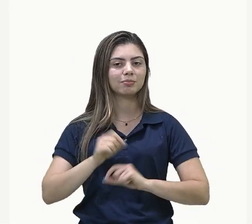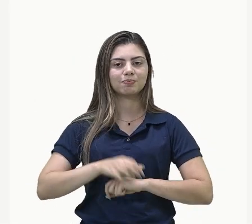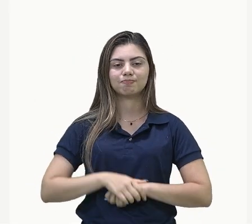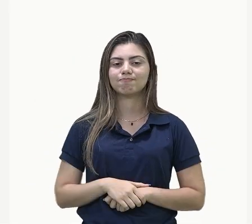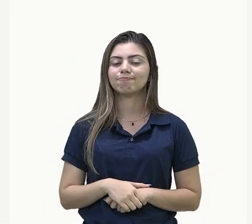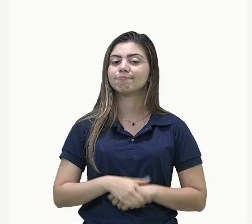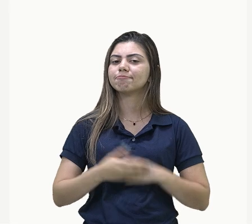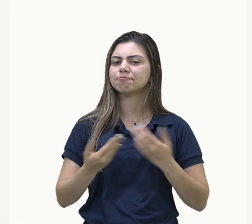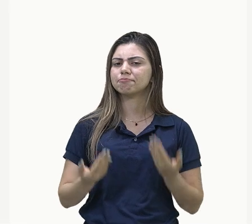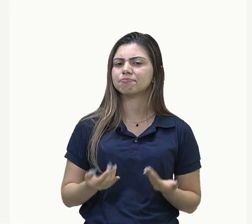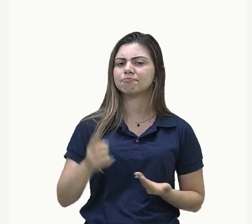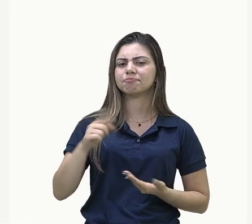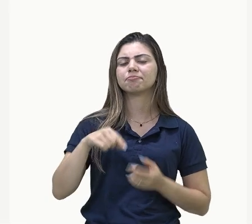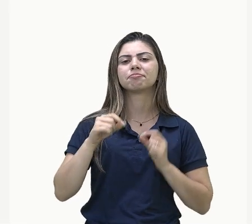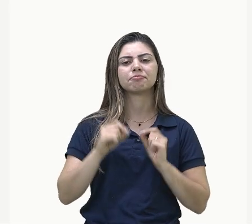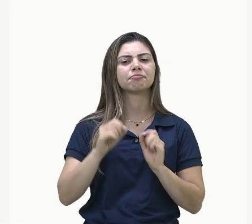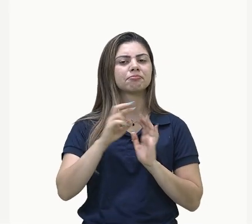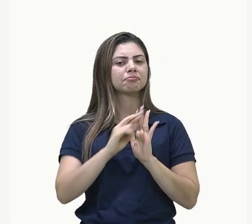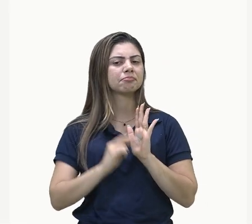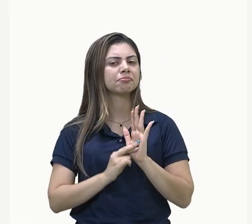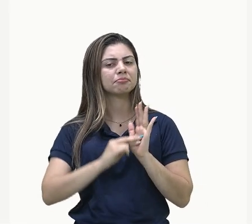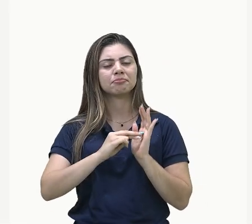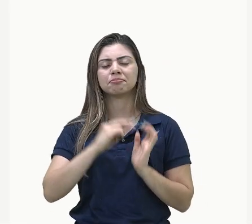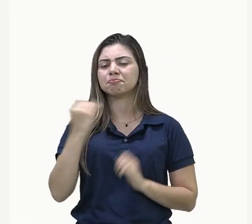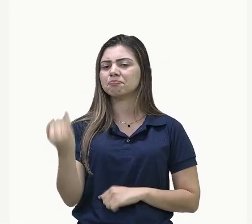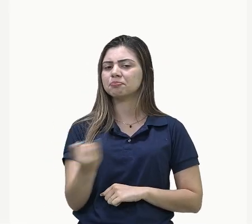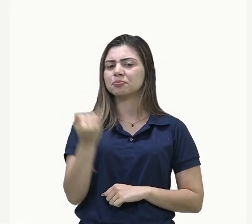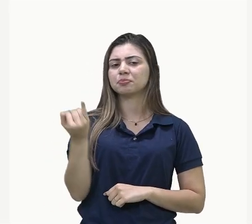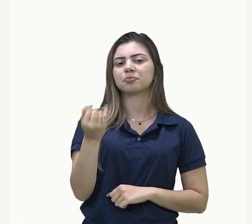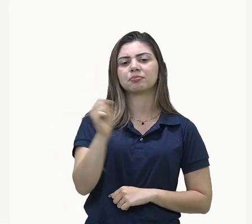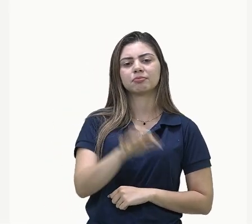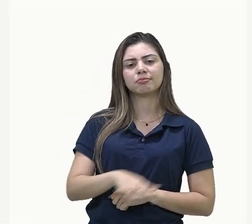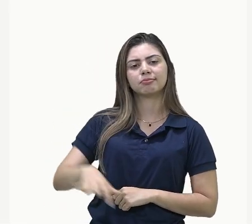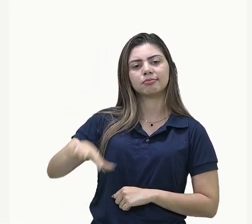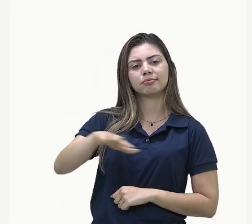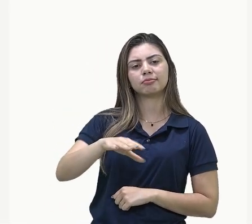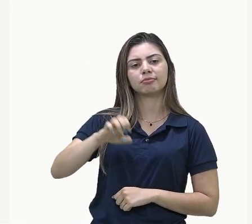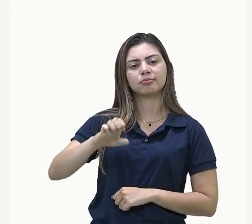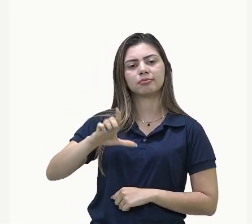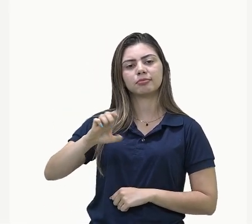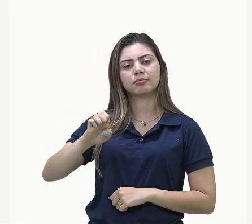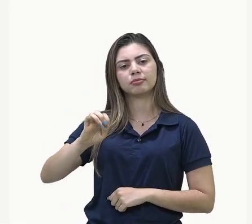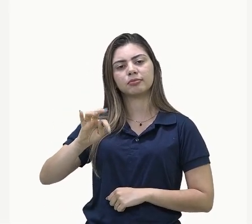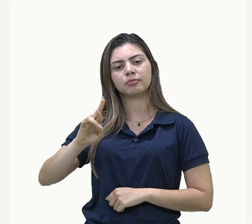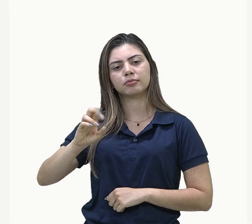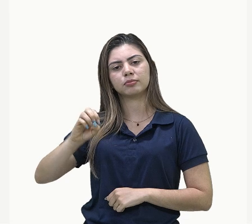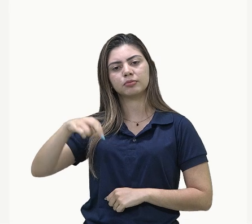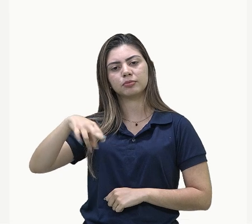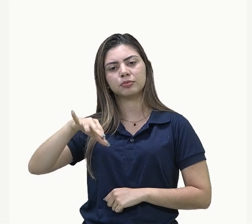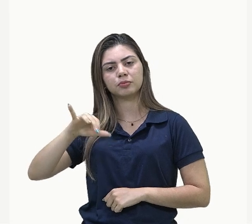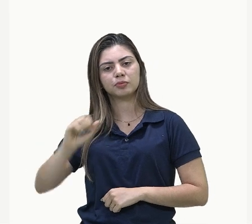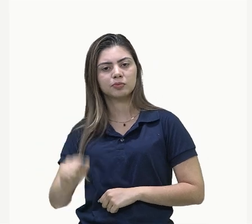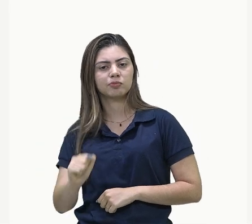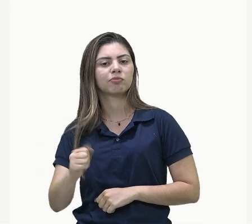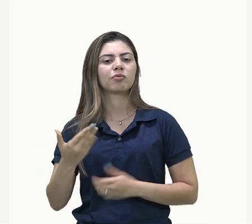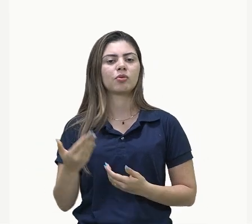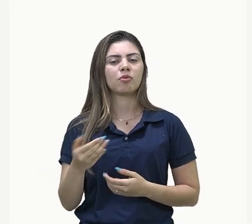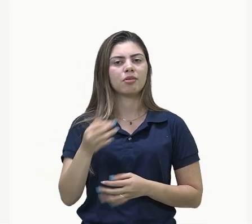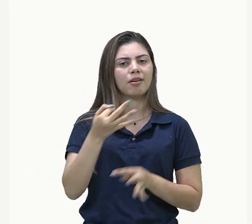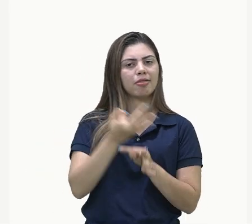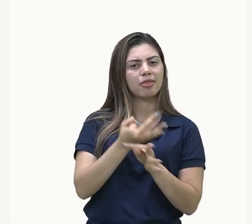é um princípio fundamental na eletrônica, na eletricidade, na física,